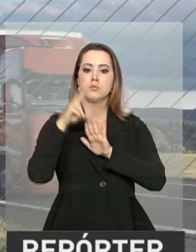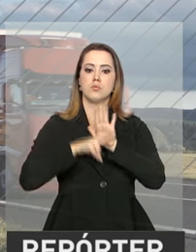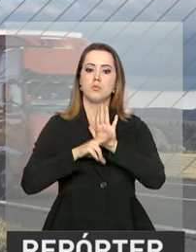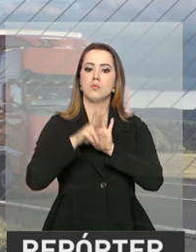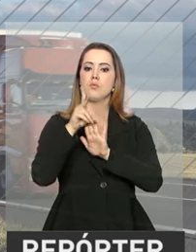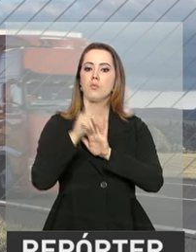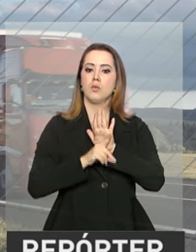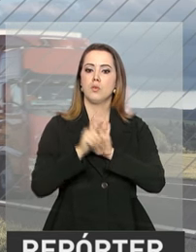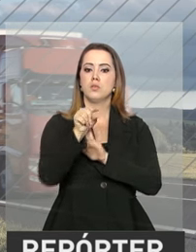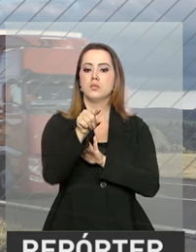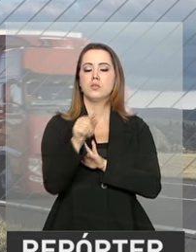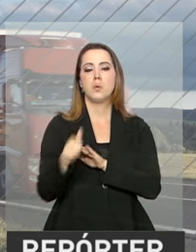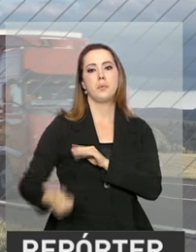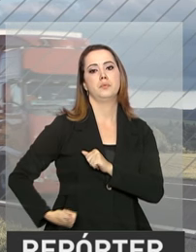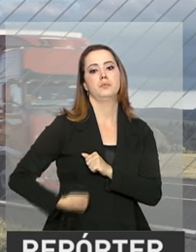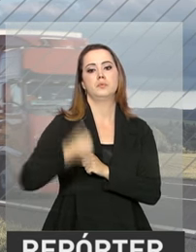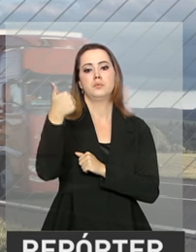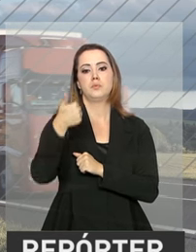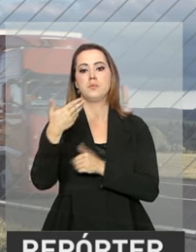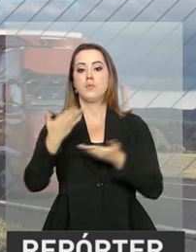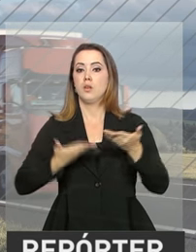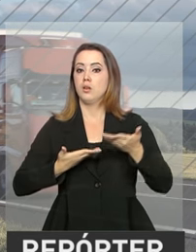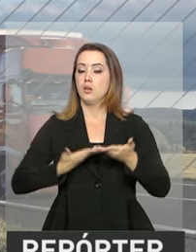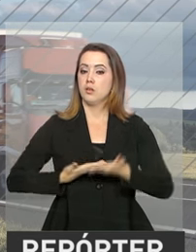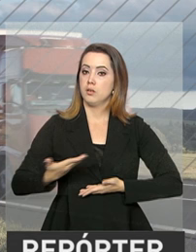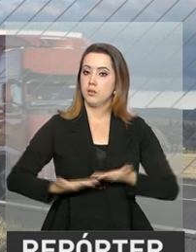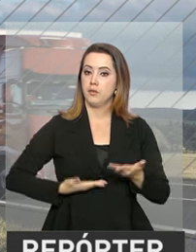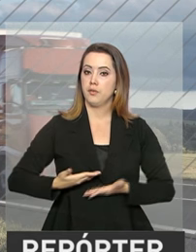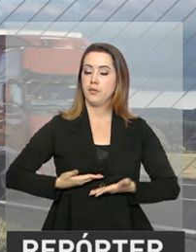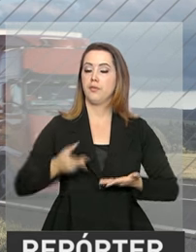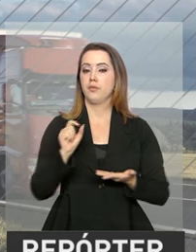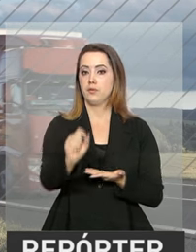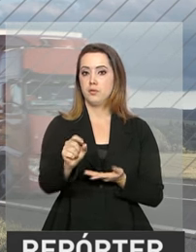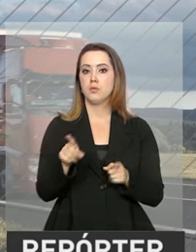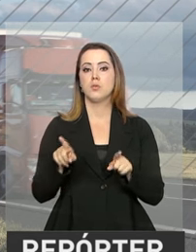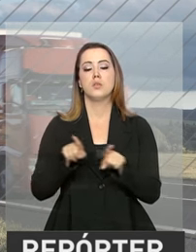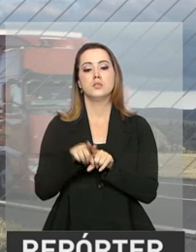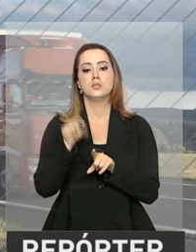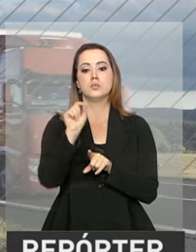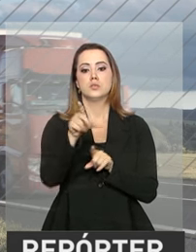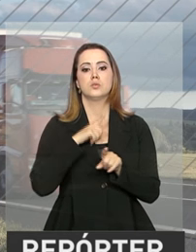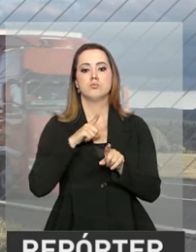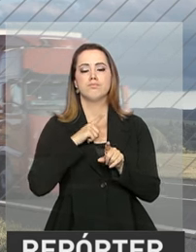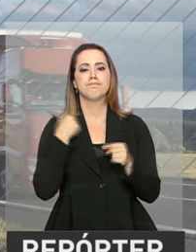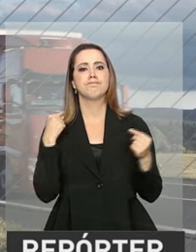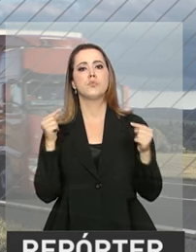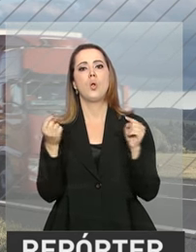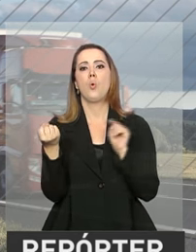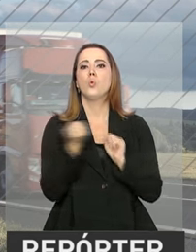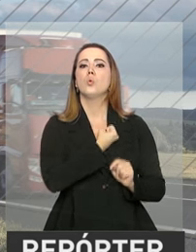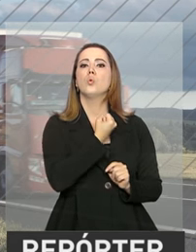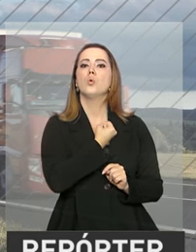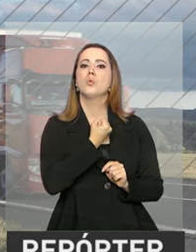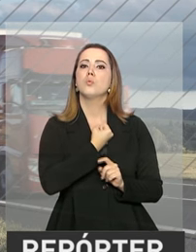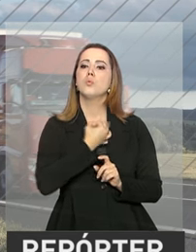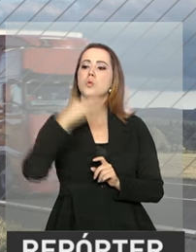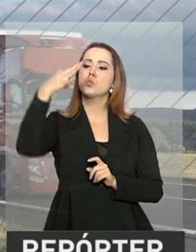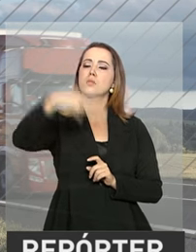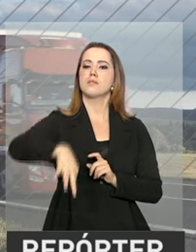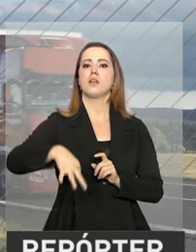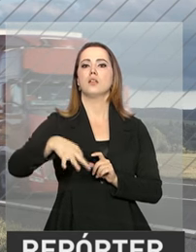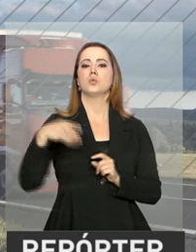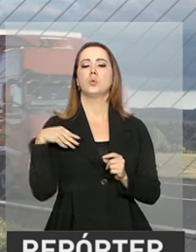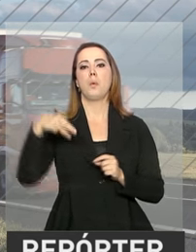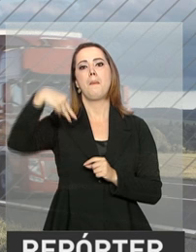elas, melhorar a prestação de serviço. Os contratos terão indicadores claros, como as metas que devem ser